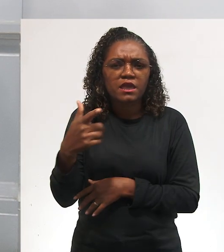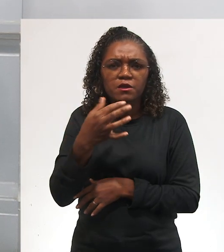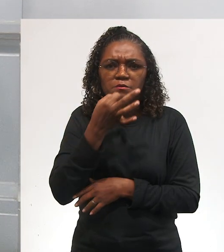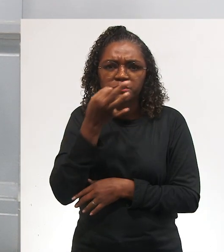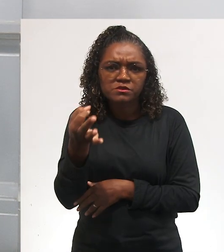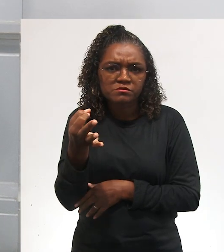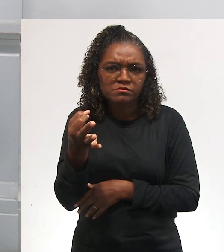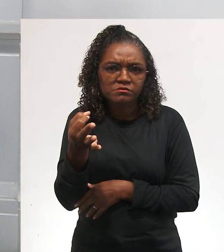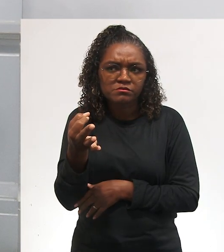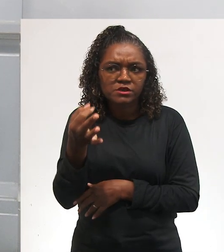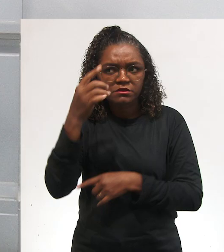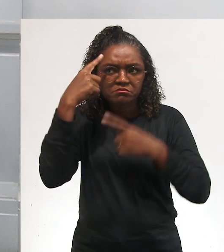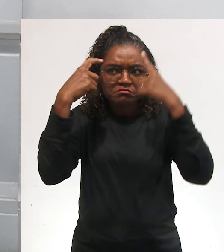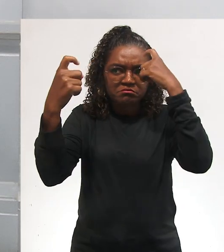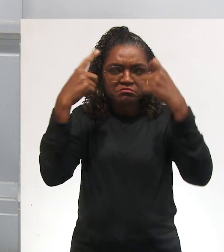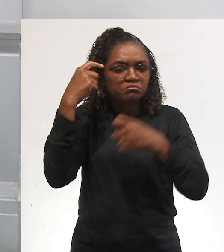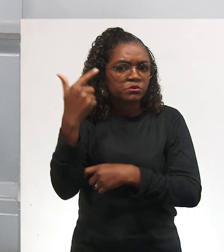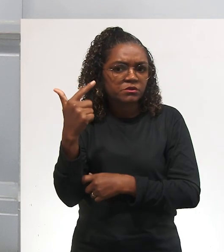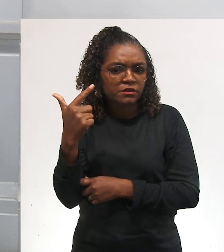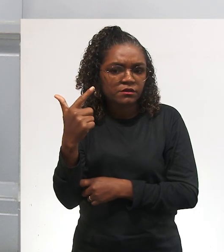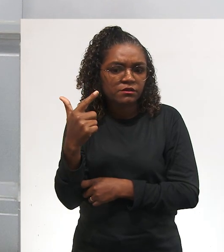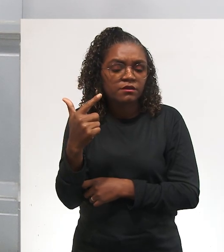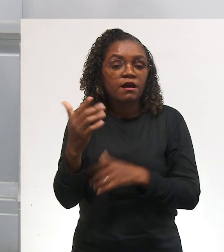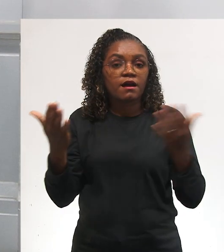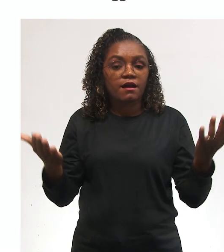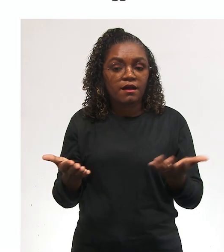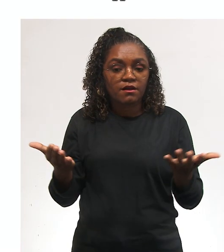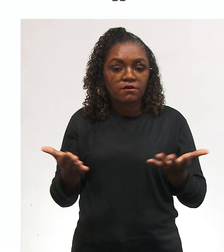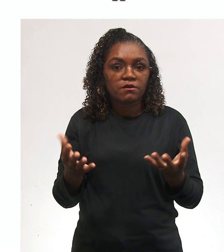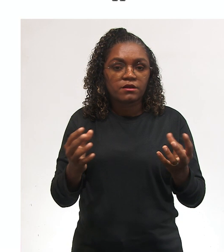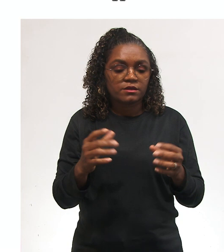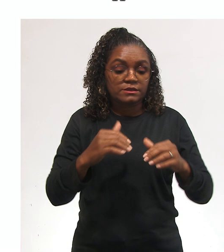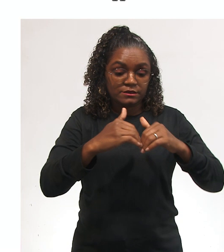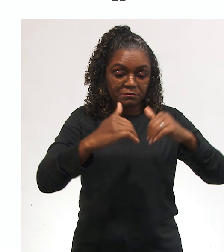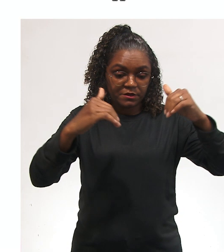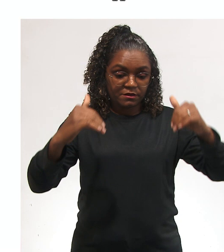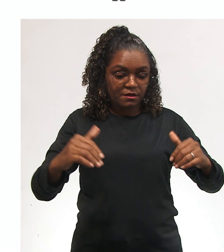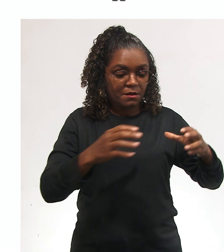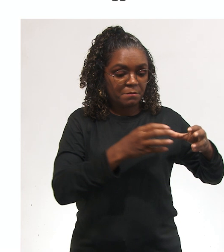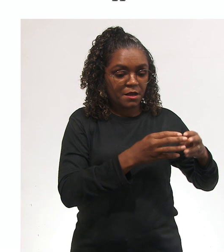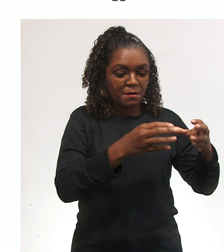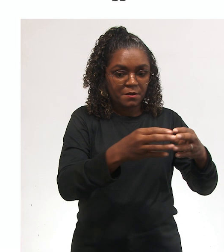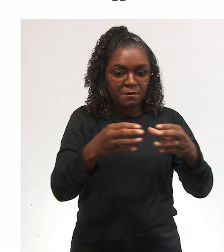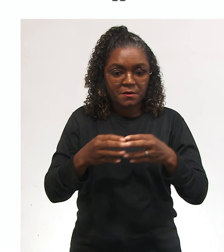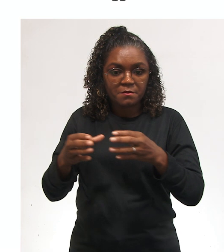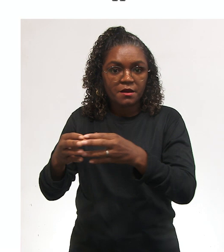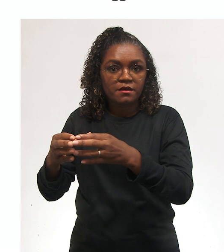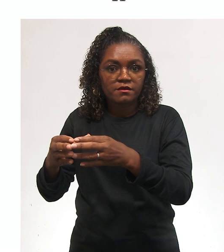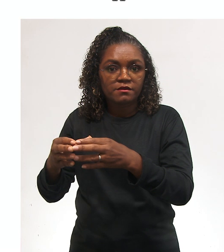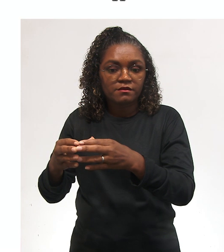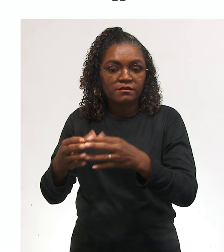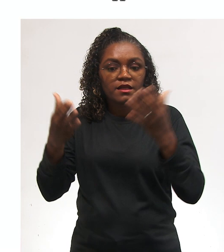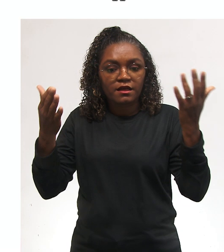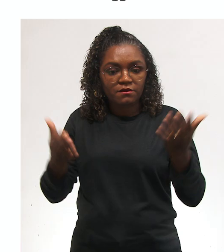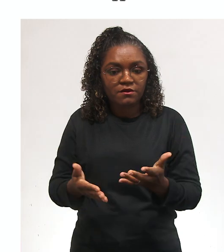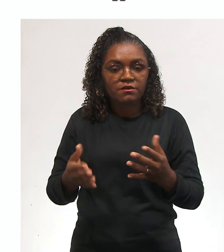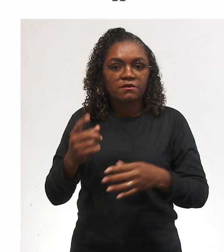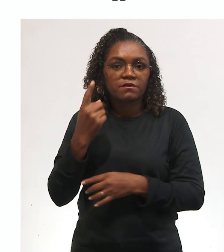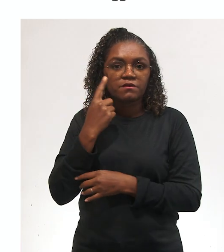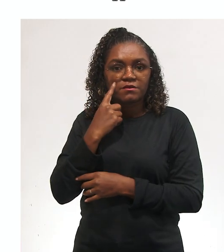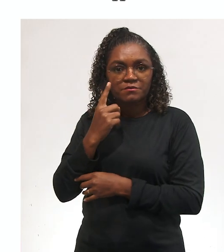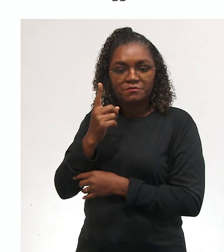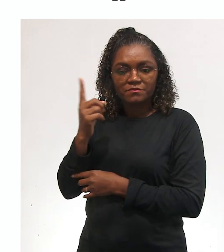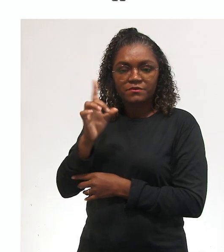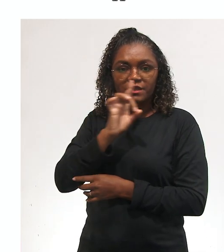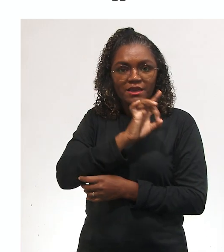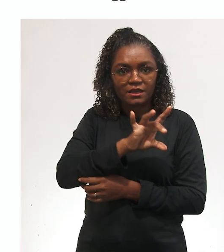categorias? Muito bem, para que essas categorias? Para colocar agora aqui, ó, cada espinhazinha dessa é uma